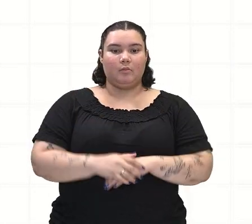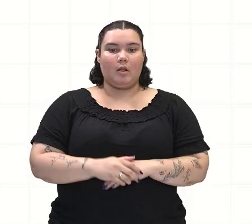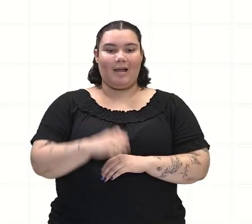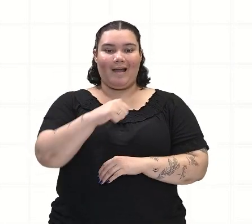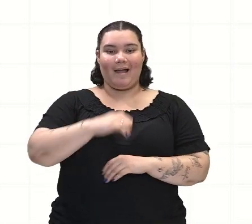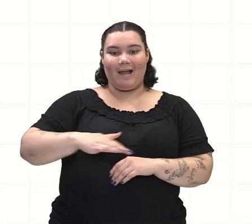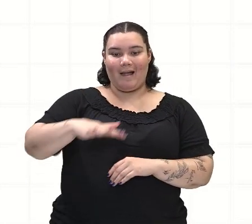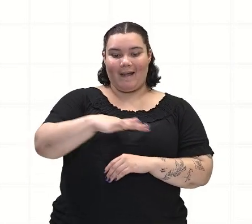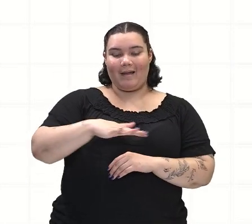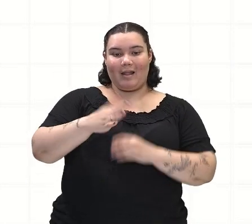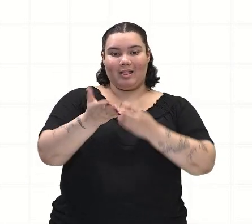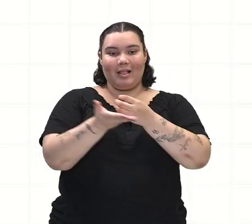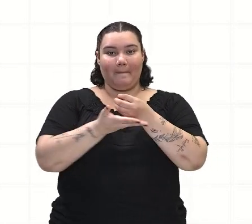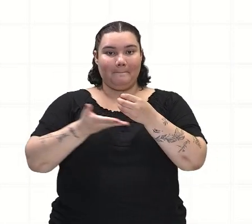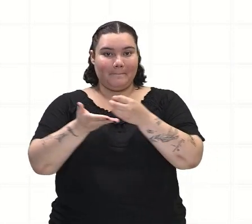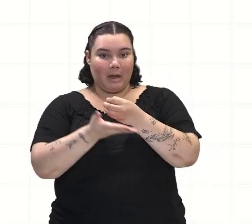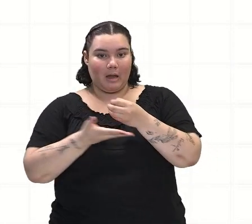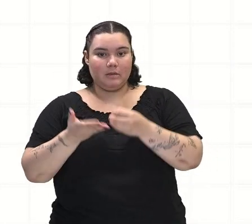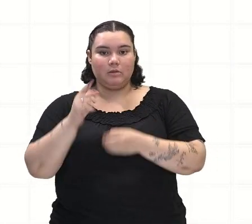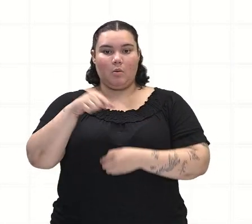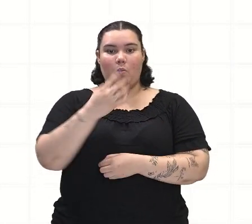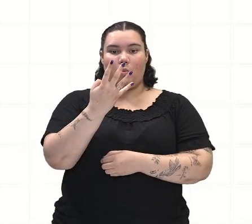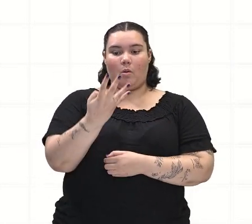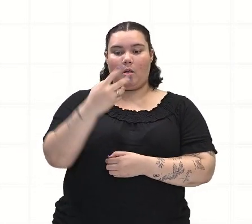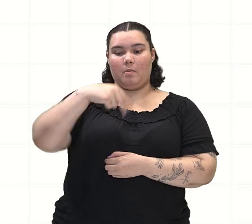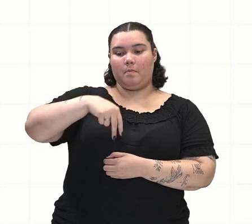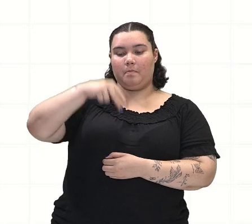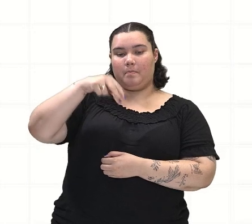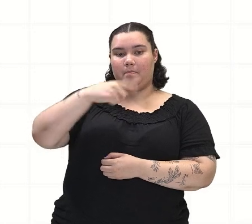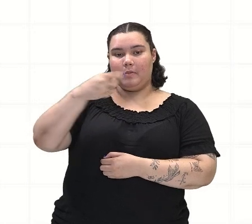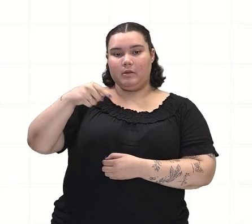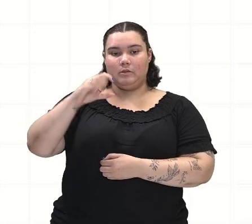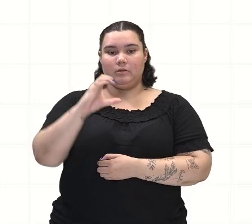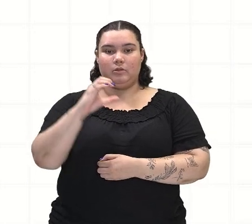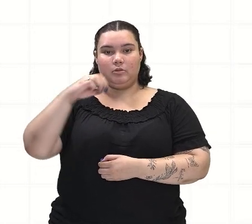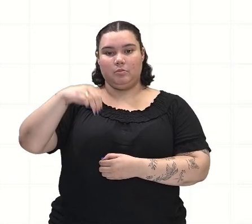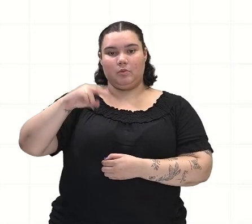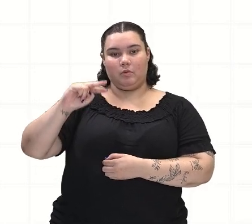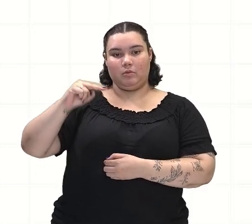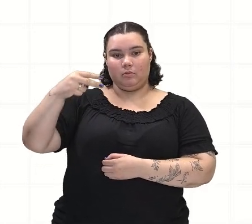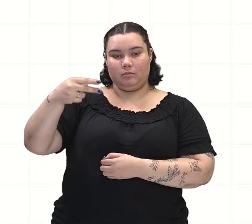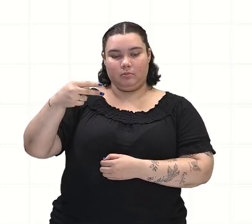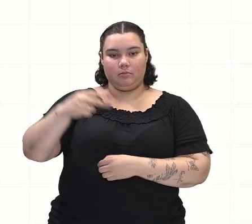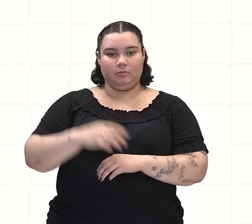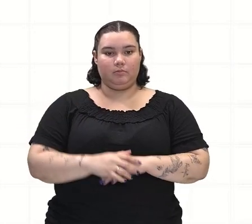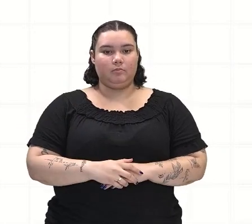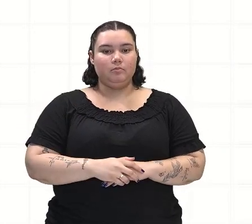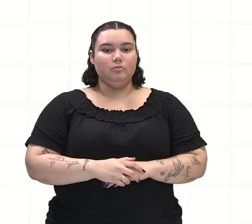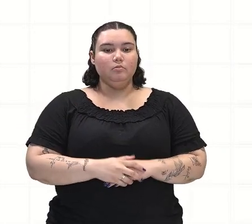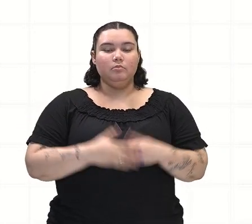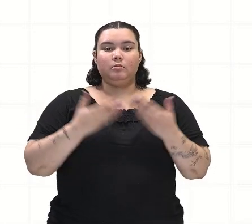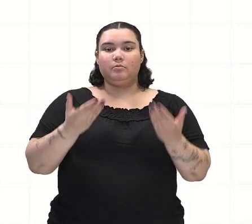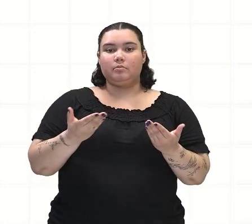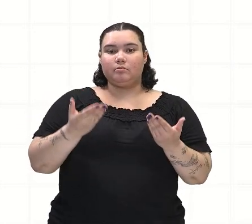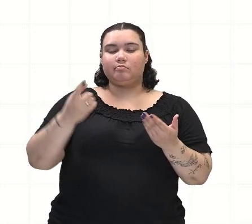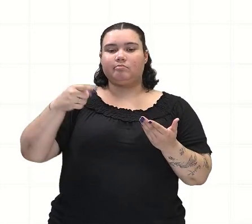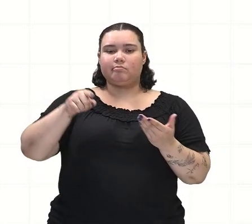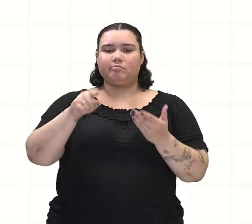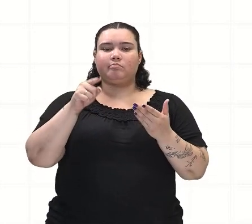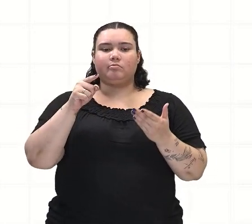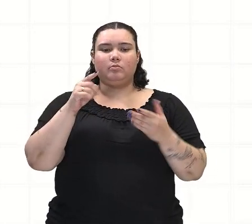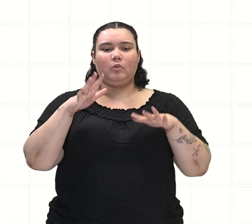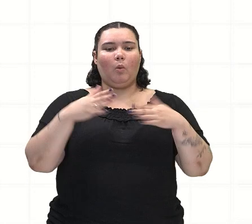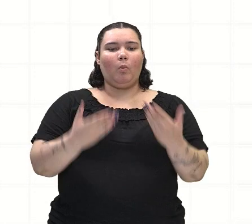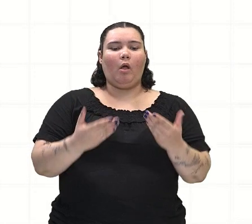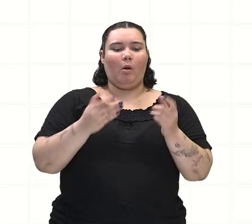da base 4π centímetros ao quadrado, Então, aí você pode perguntar